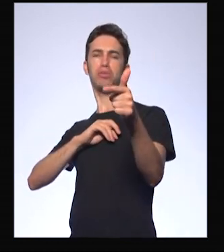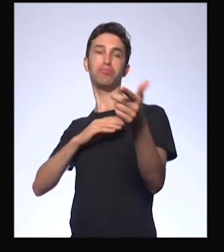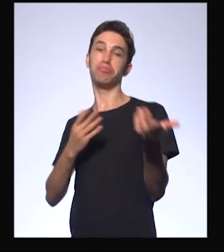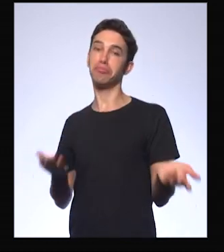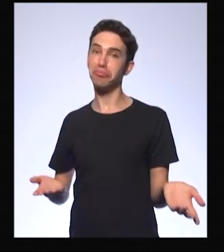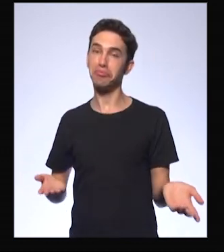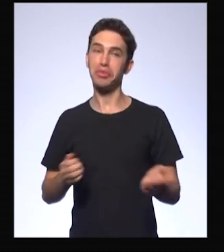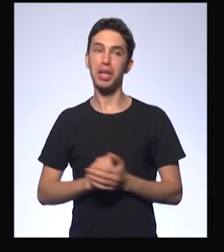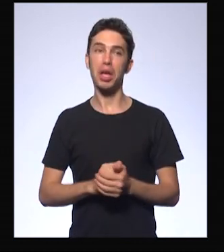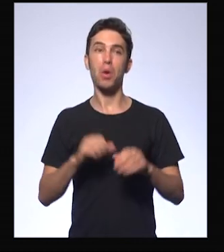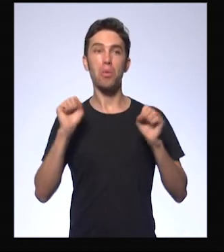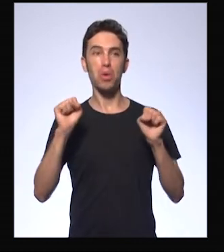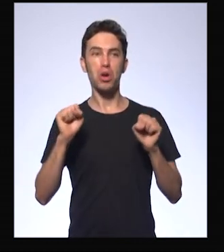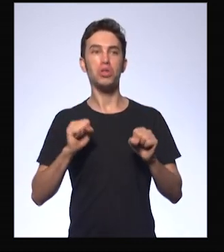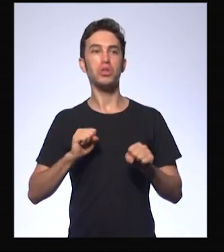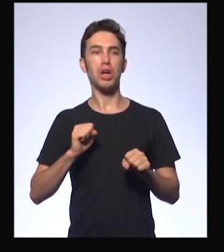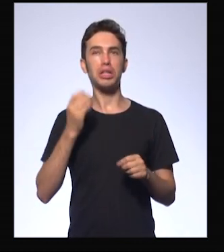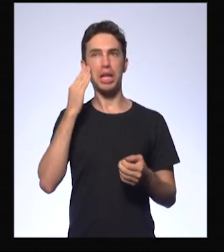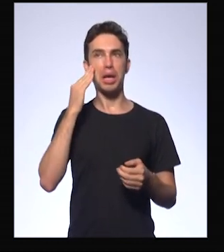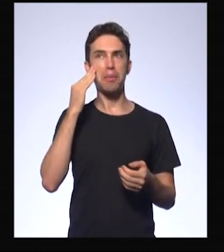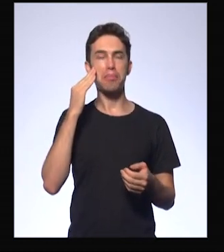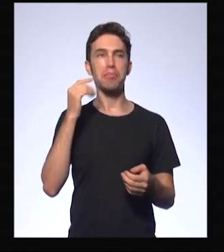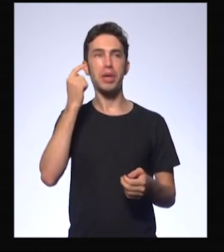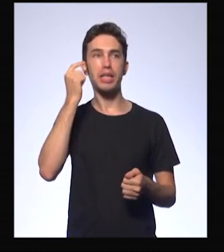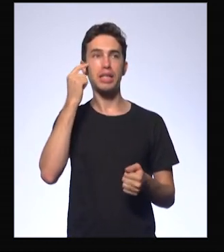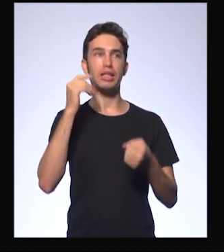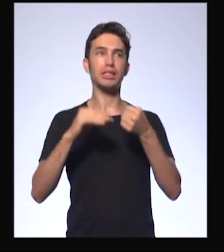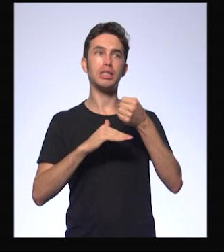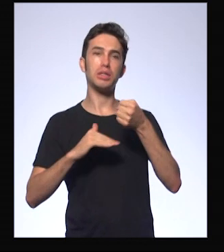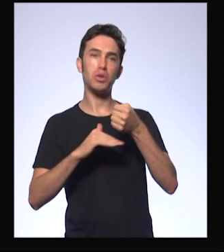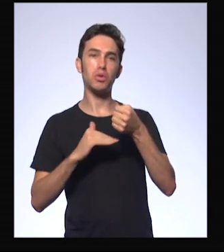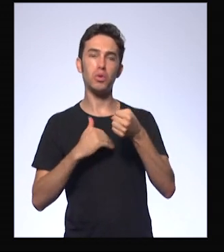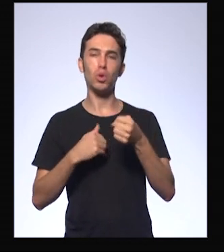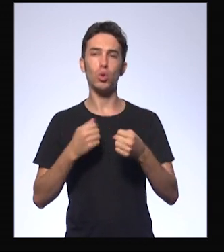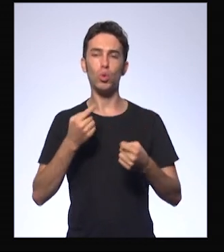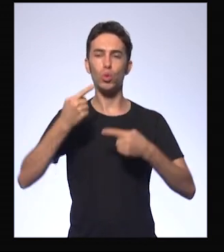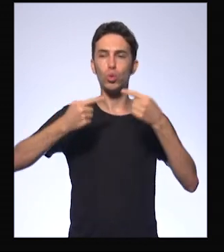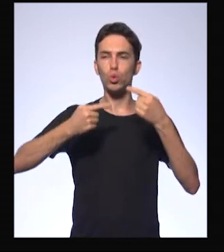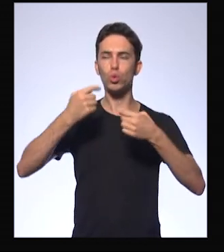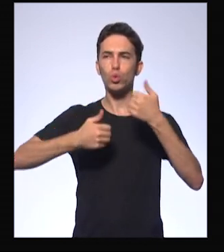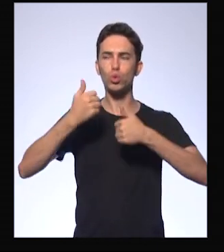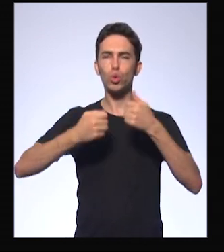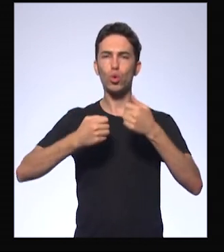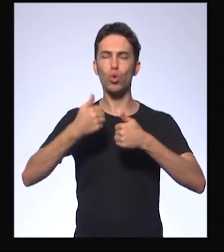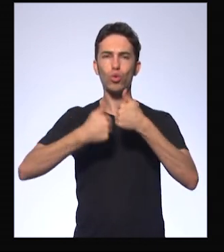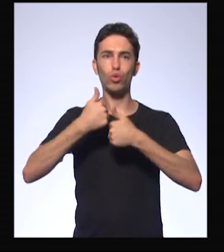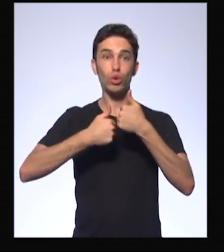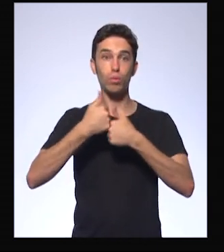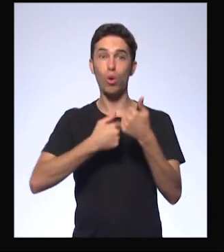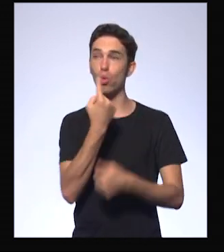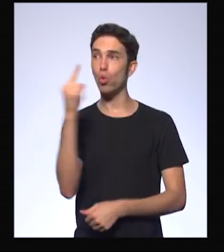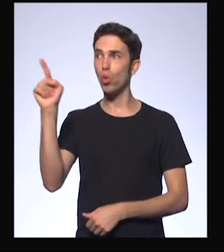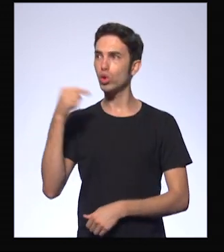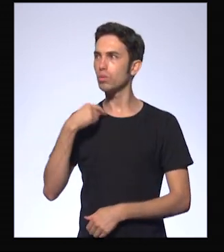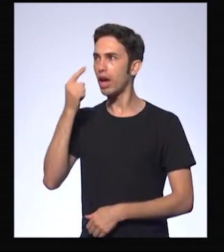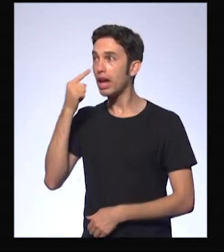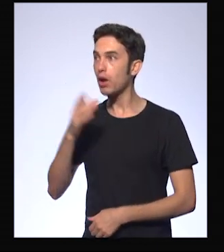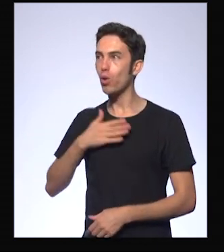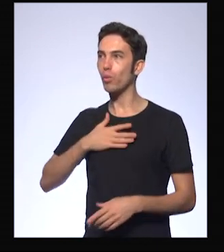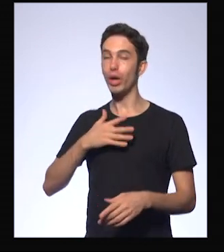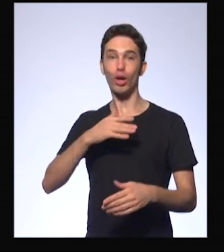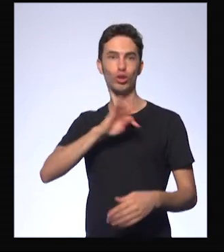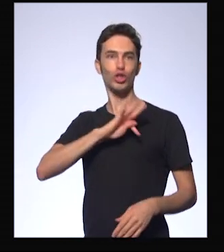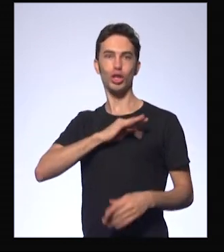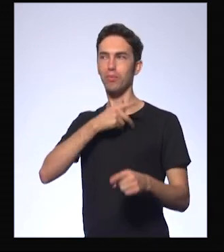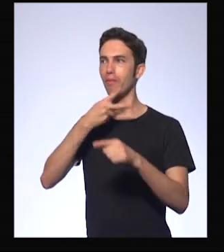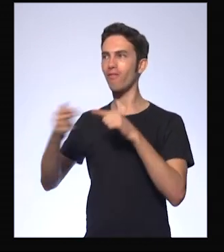Bom, eu posso até basear essa minha afirmação no último jogo, dizendo que o meu time ganhou e, por conta disso,